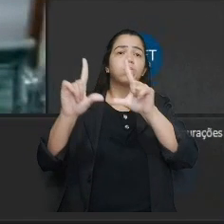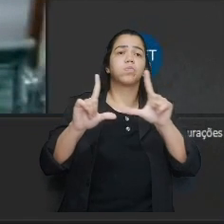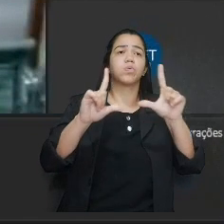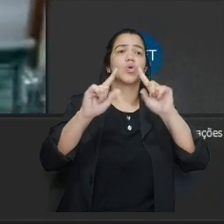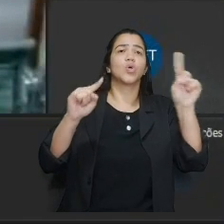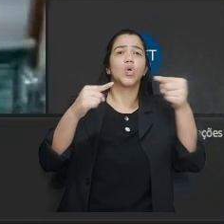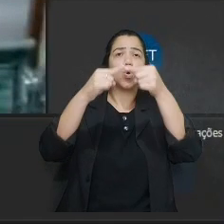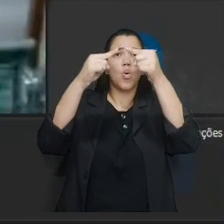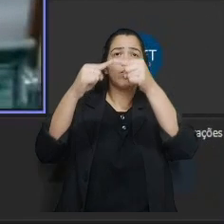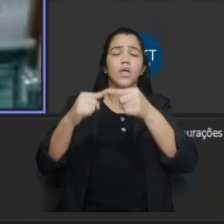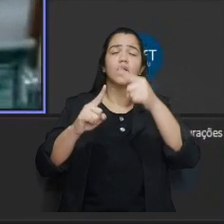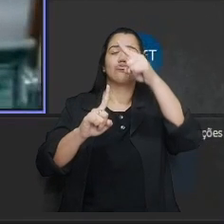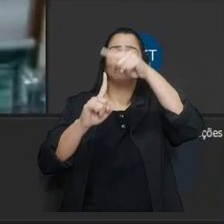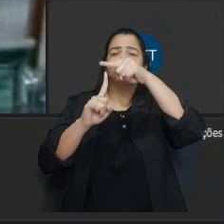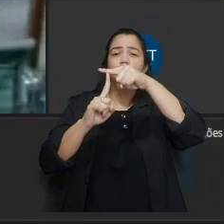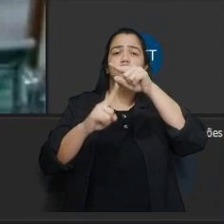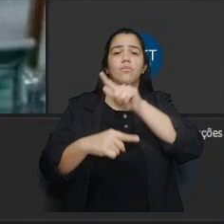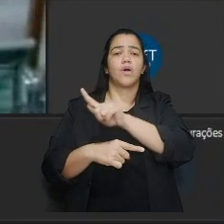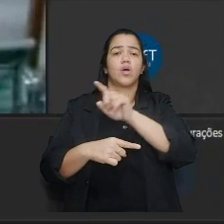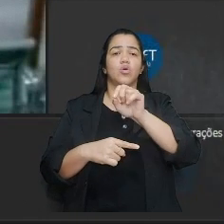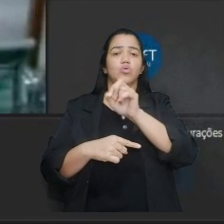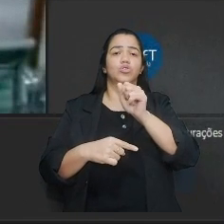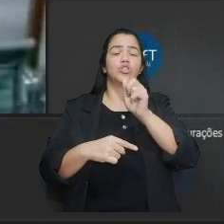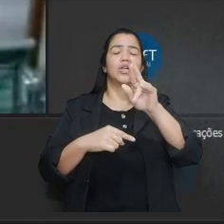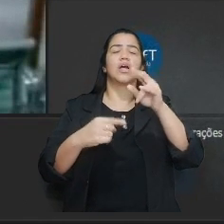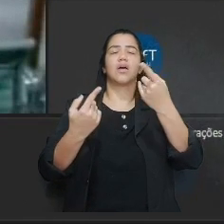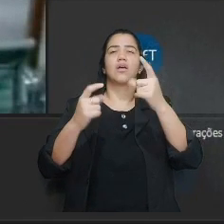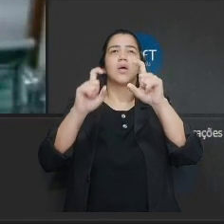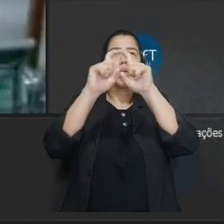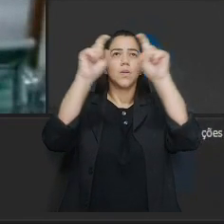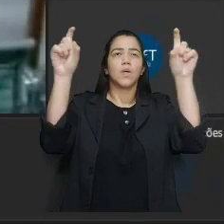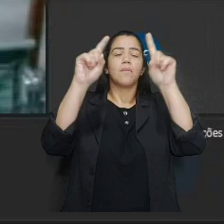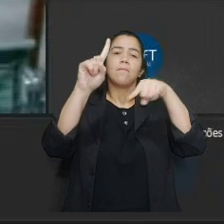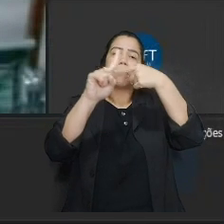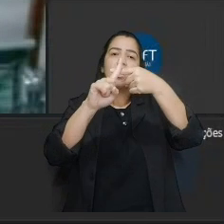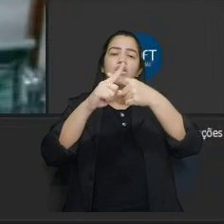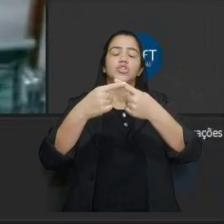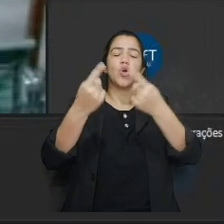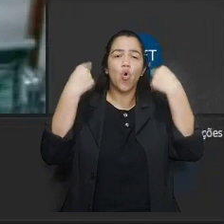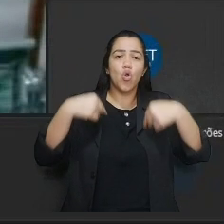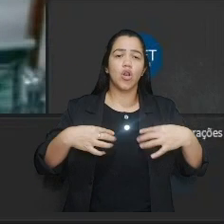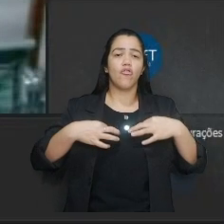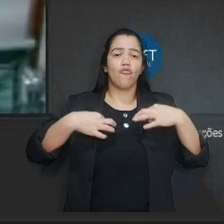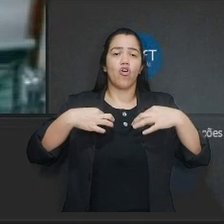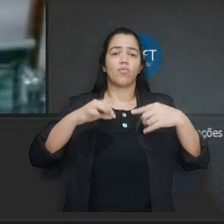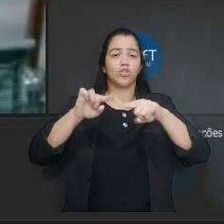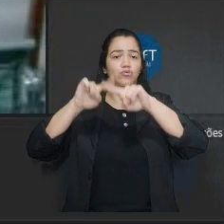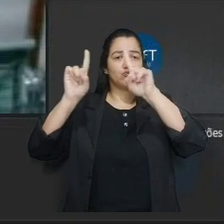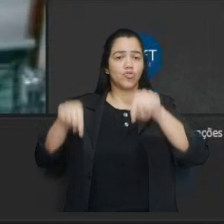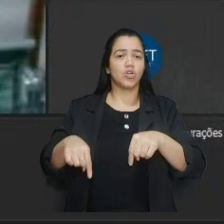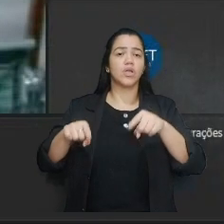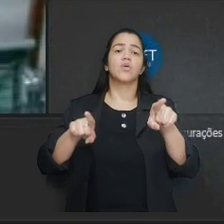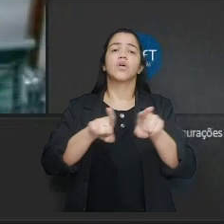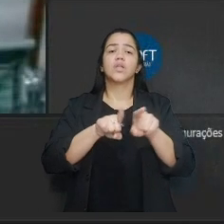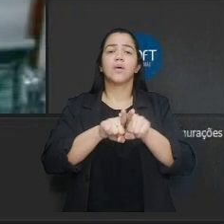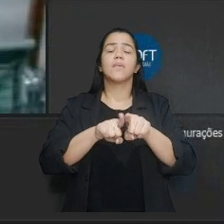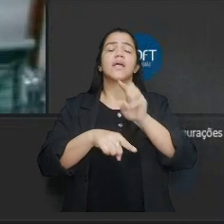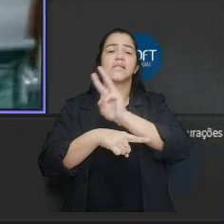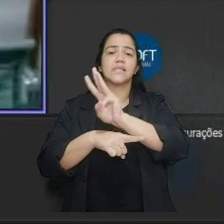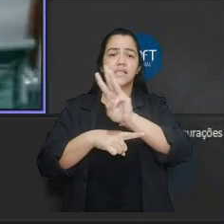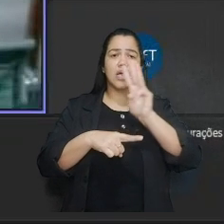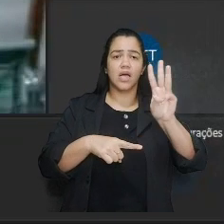os sinais distintivos da Goodyear de suas fachadas, dos uniformes de funcionários e